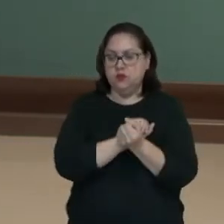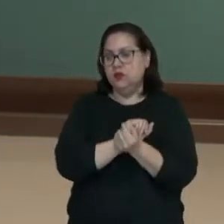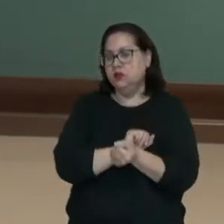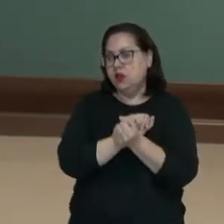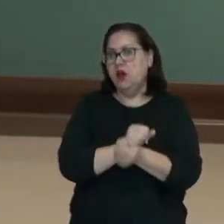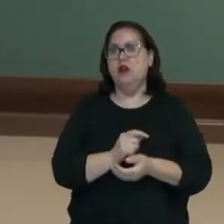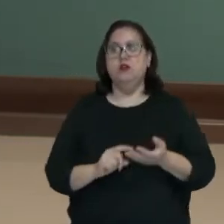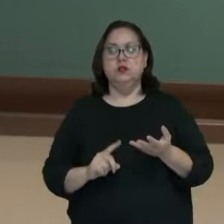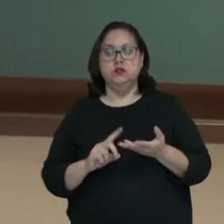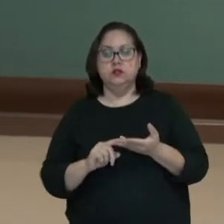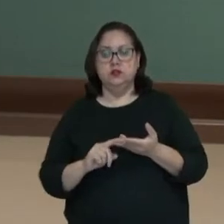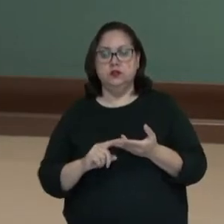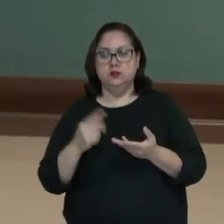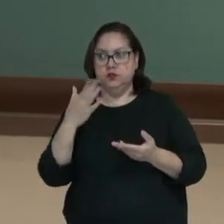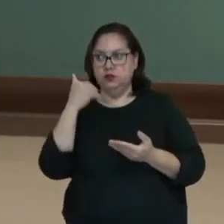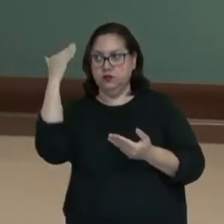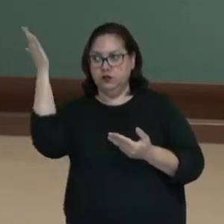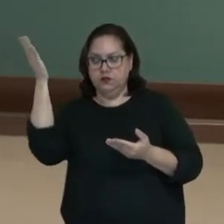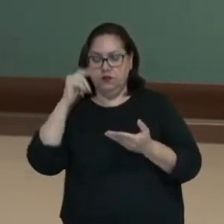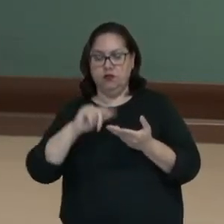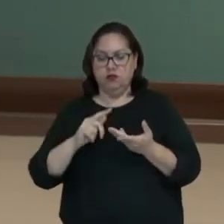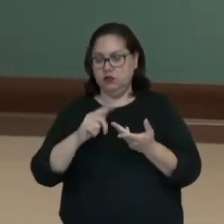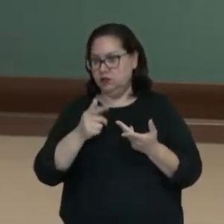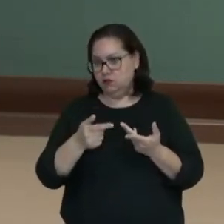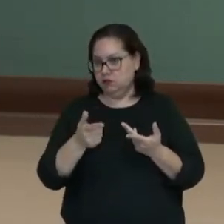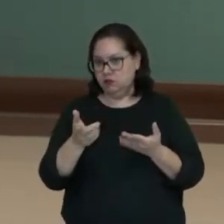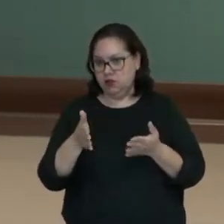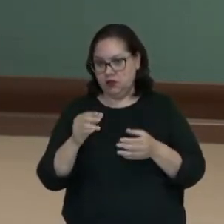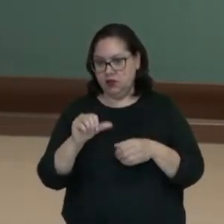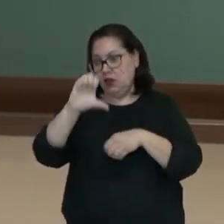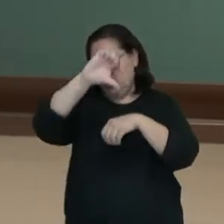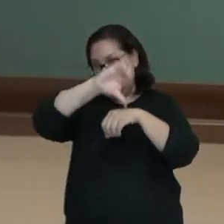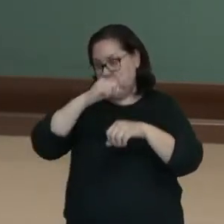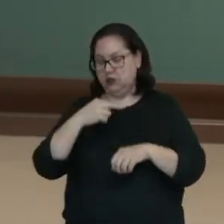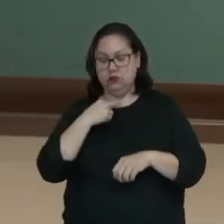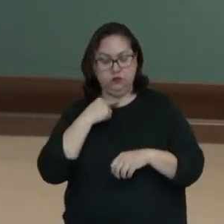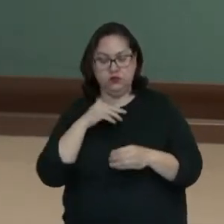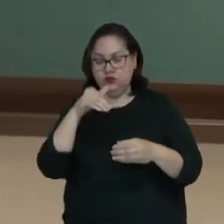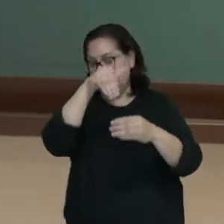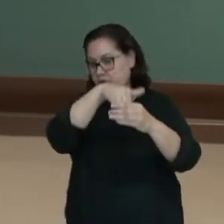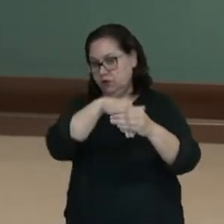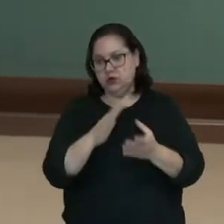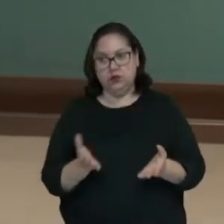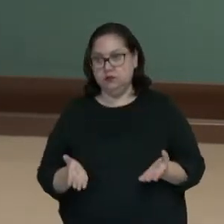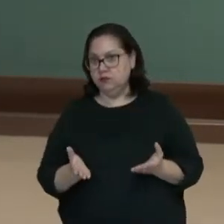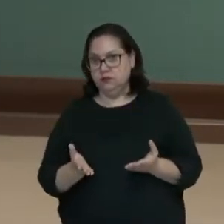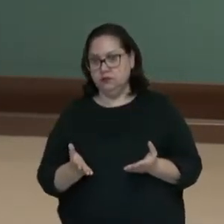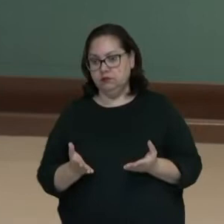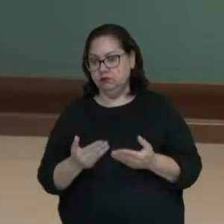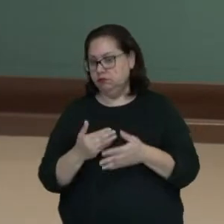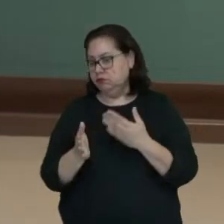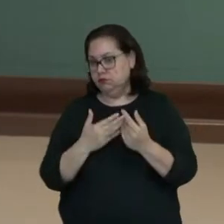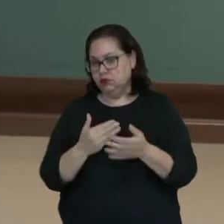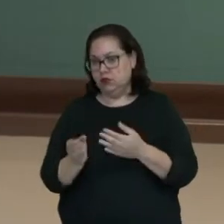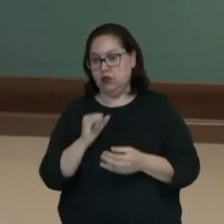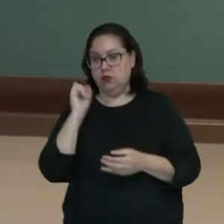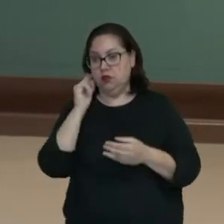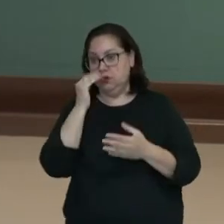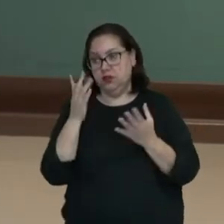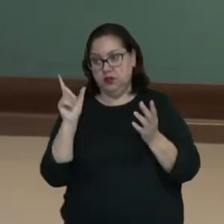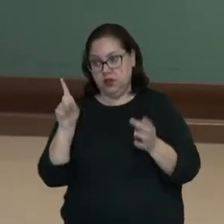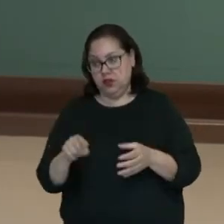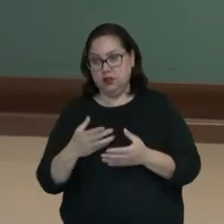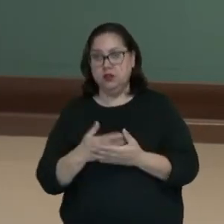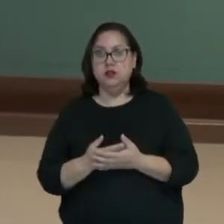escravos, os estrangeiros, né? O que não eram de Atenas não podiam ser entendidos como cidadão. Não interessa quão importante ele